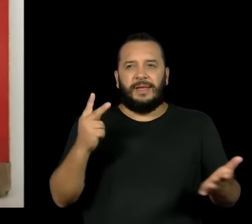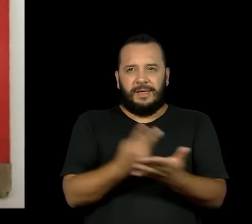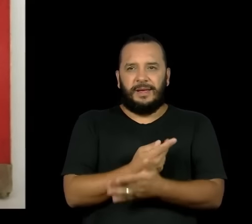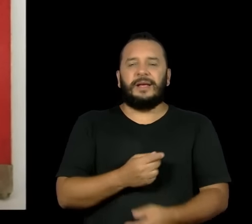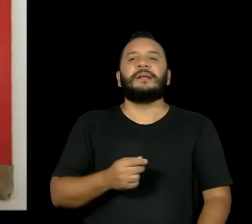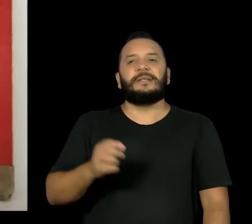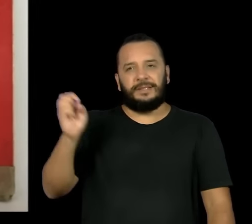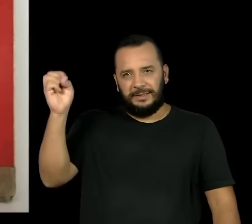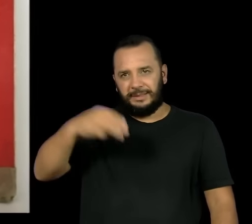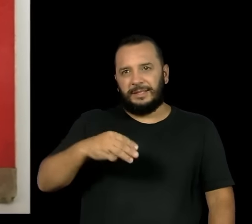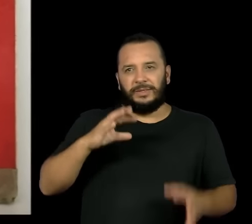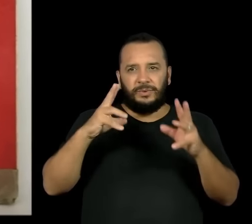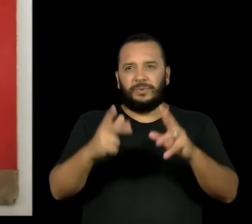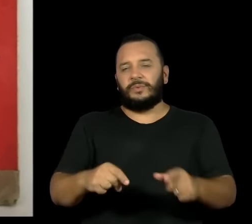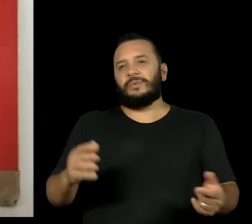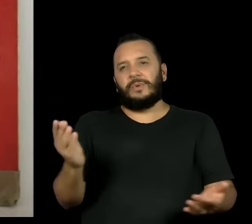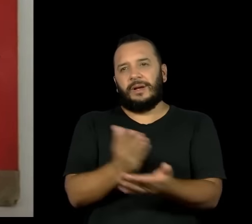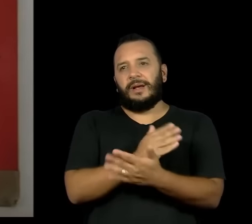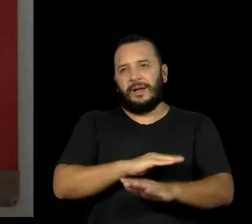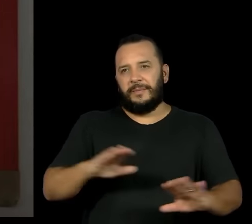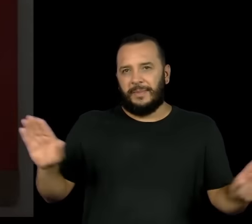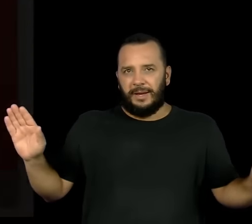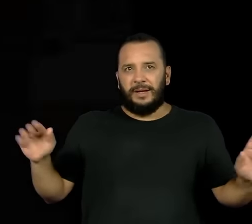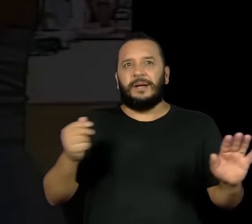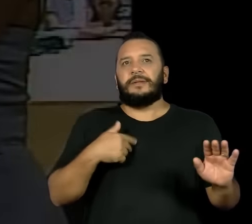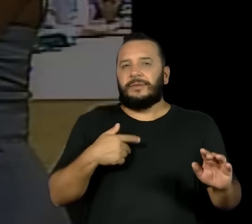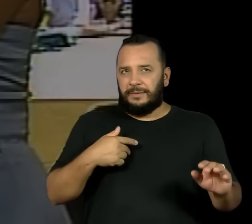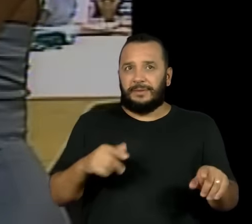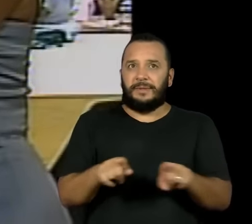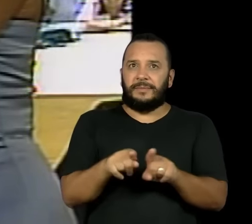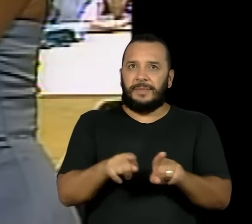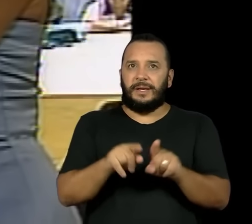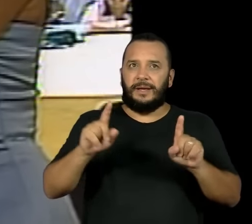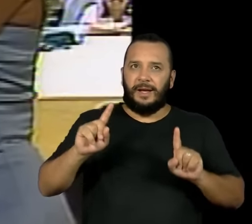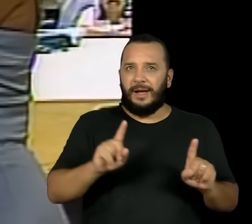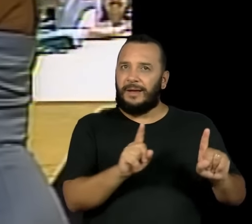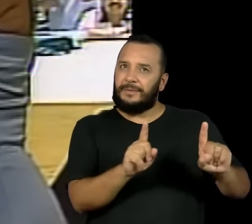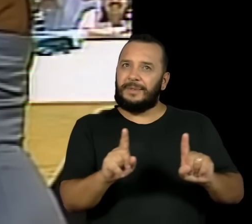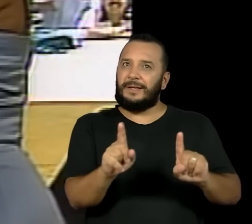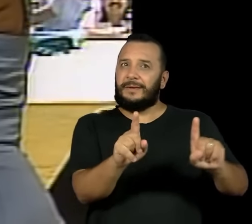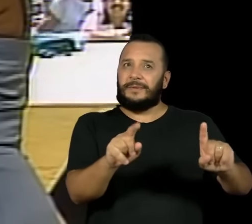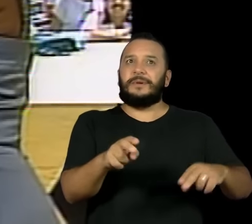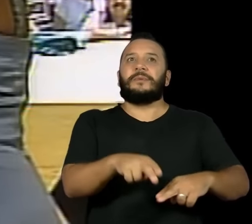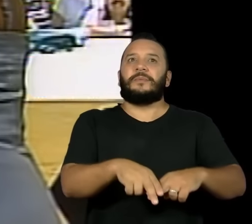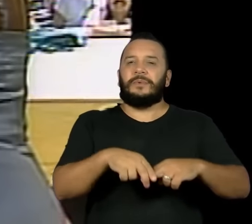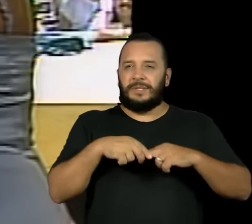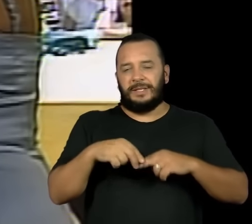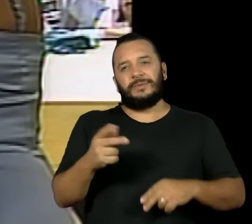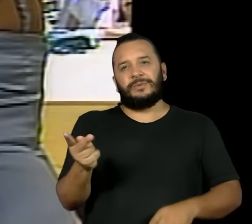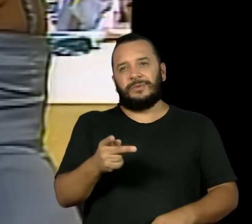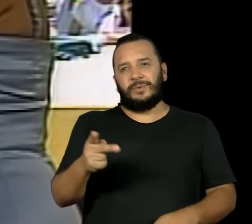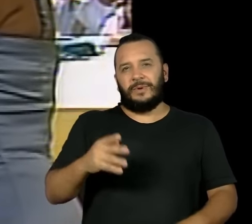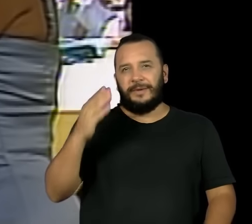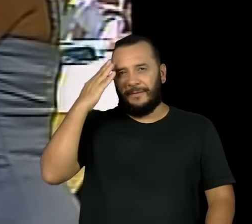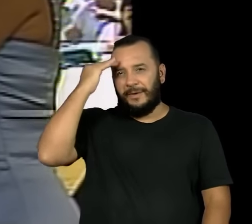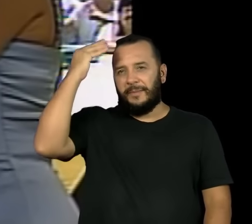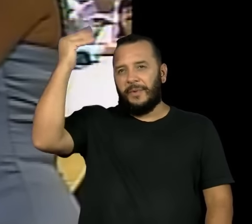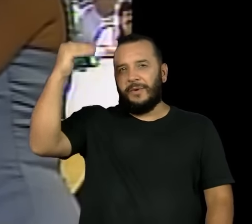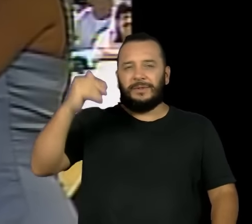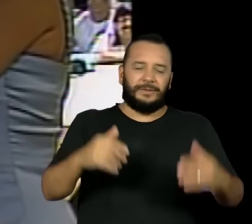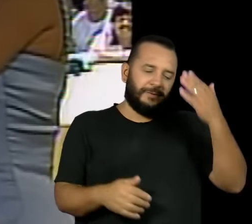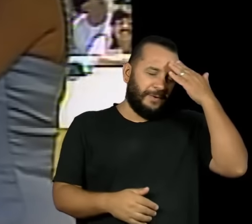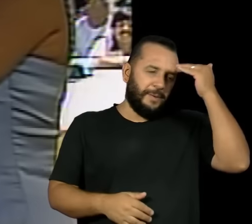tudo acabado e caminhemos que trouxeram a mais amb e que a